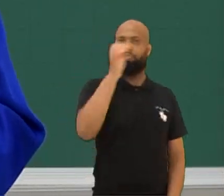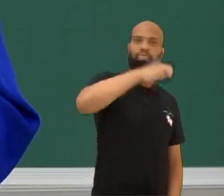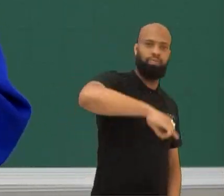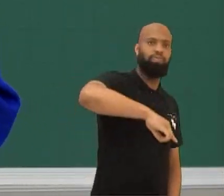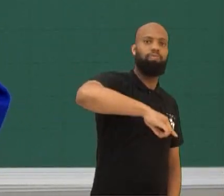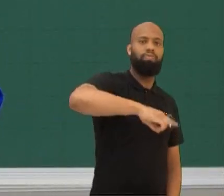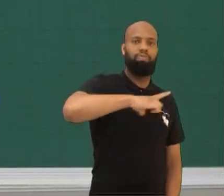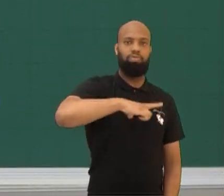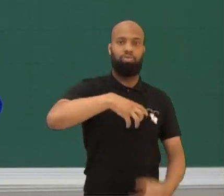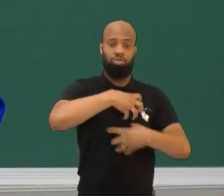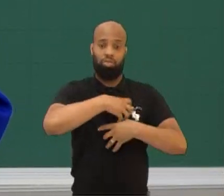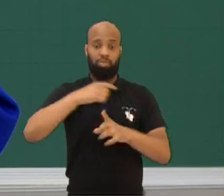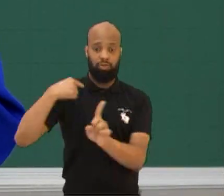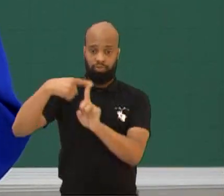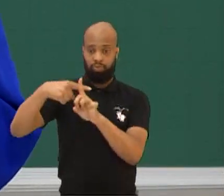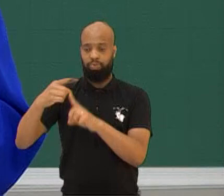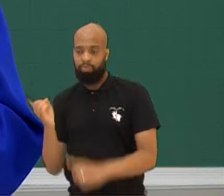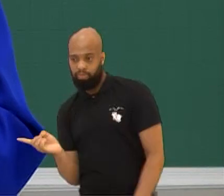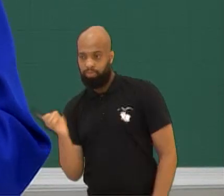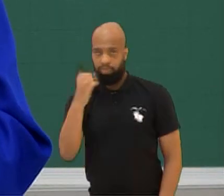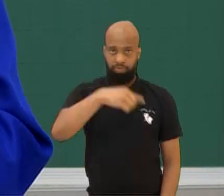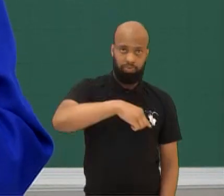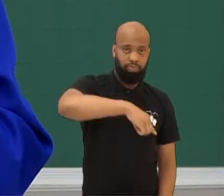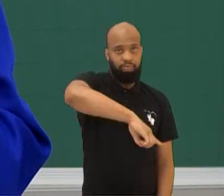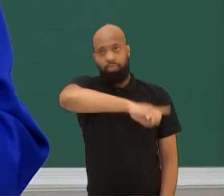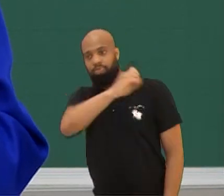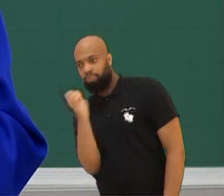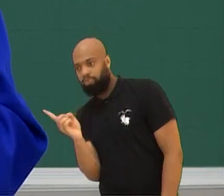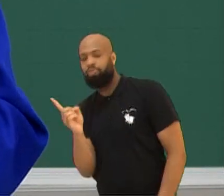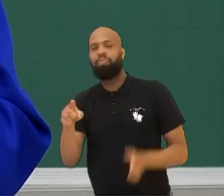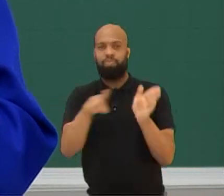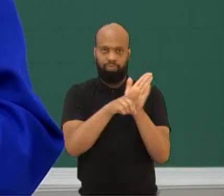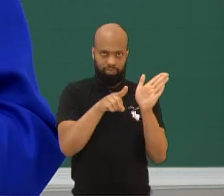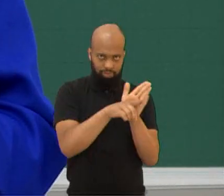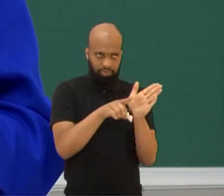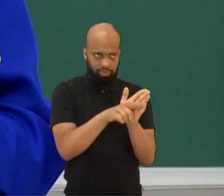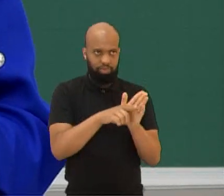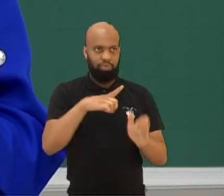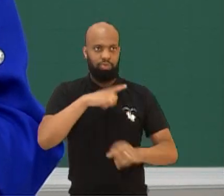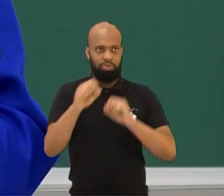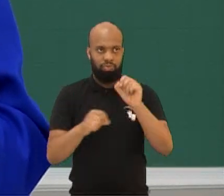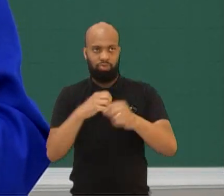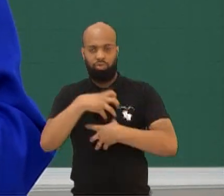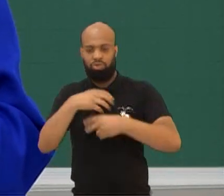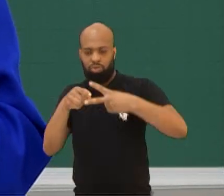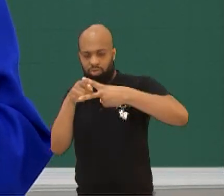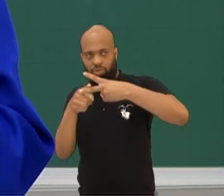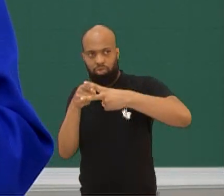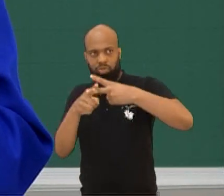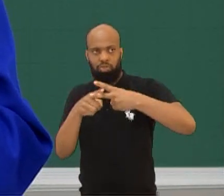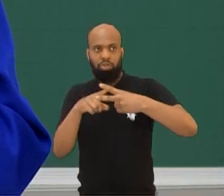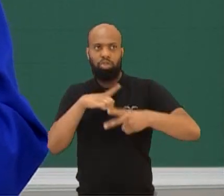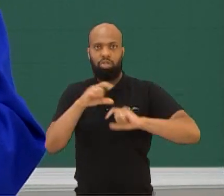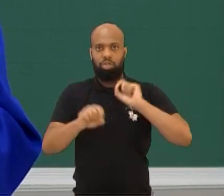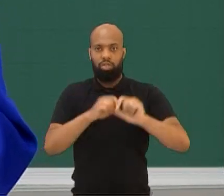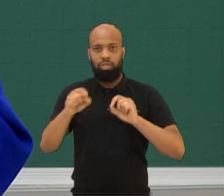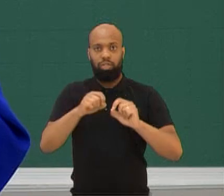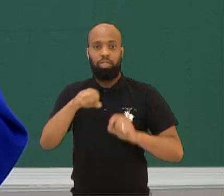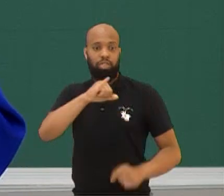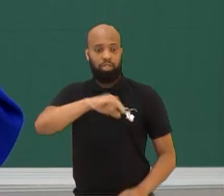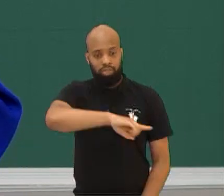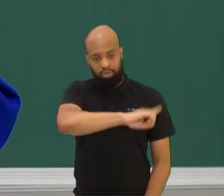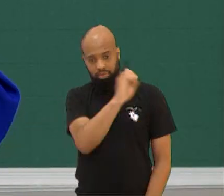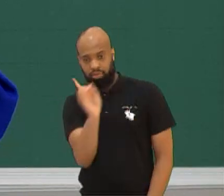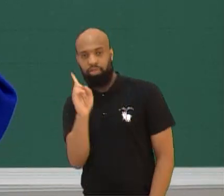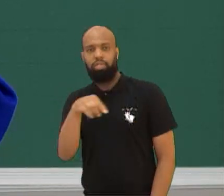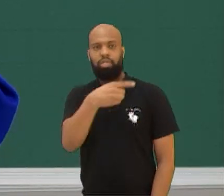sentido positivo é o anti-horário e o sentido negativo é o sentido horário. Então, o ângulo, daí a gente lê assim, menos 30, menos